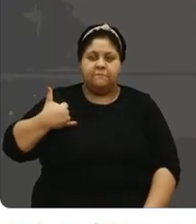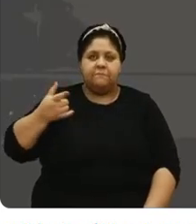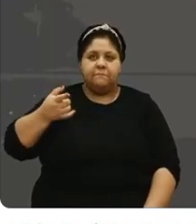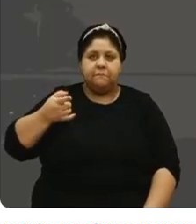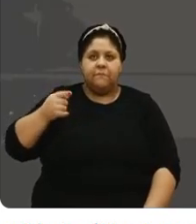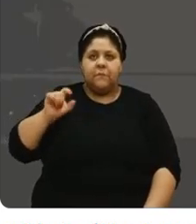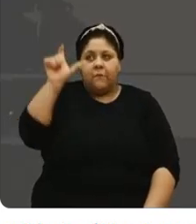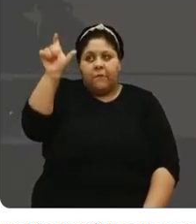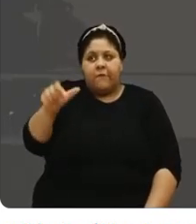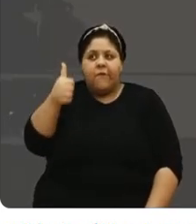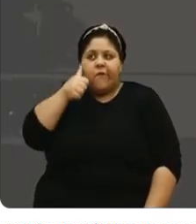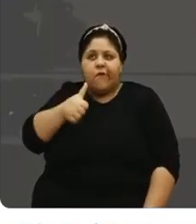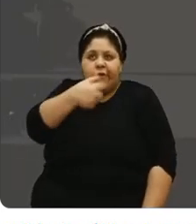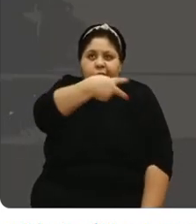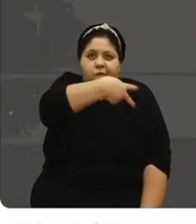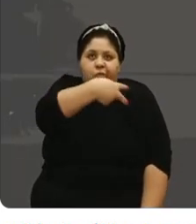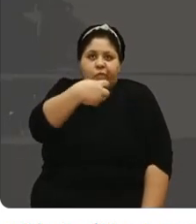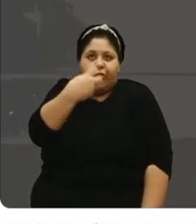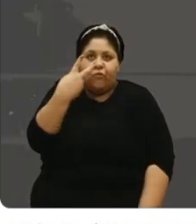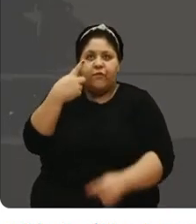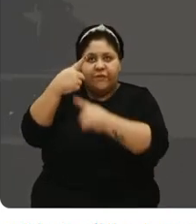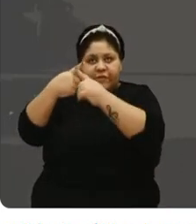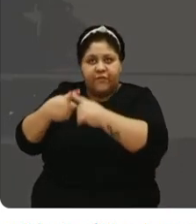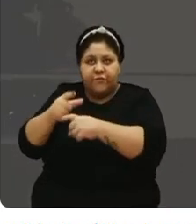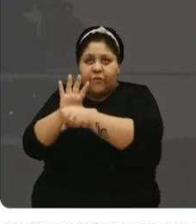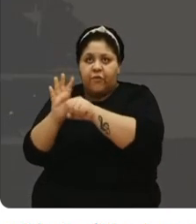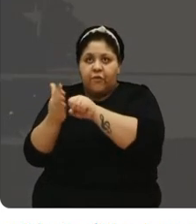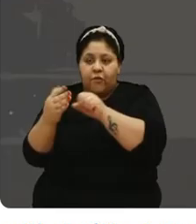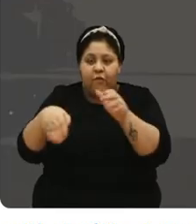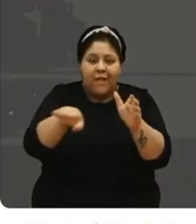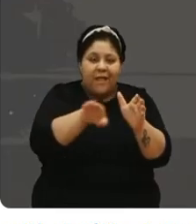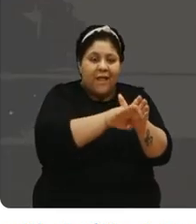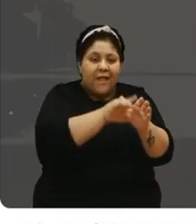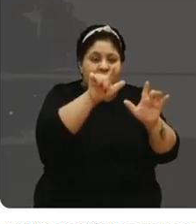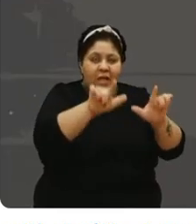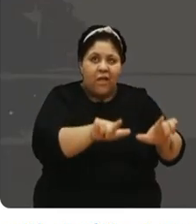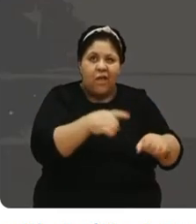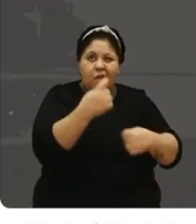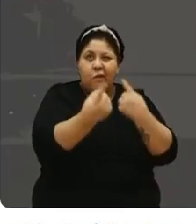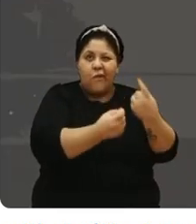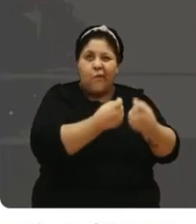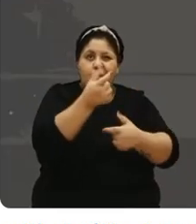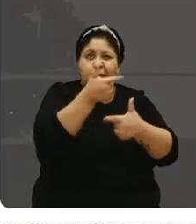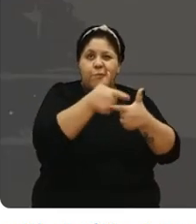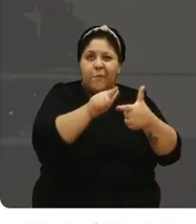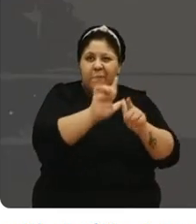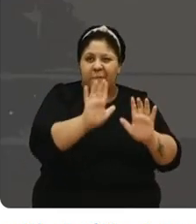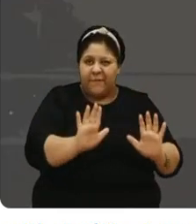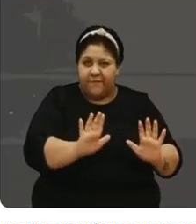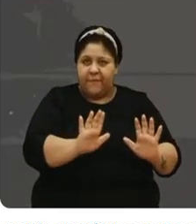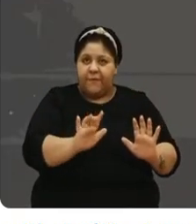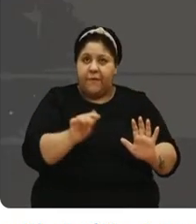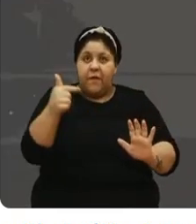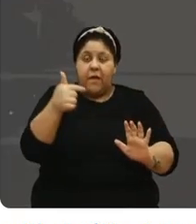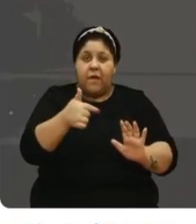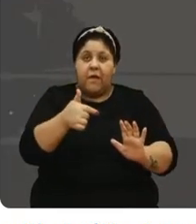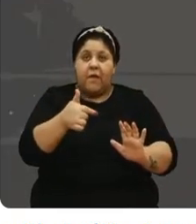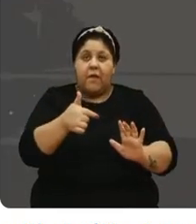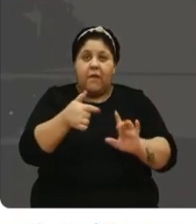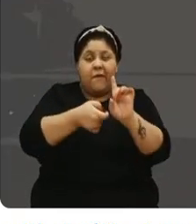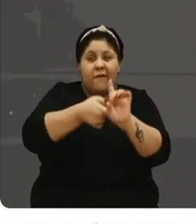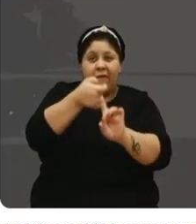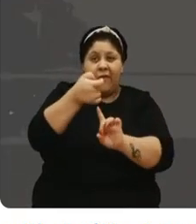Ela foi vacinada por 2 doses de vacina Covid e ela chegou no consultório com algumas queixas. Há 7 meses com